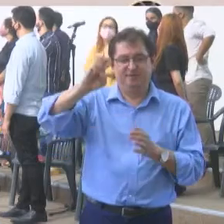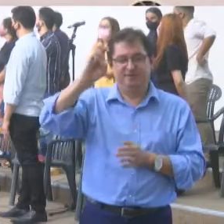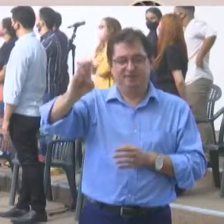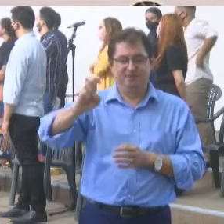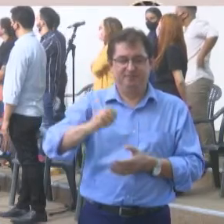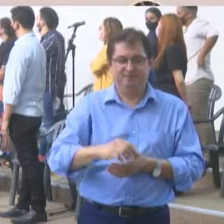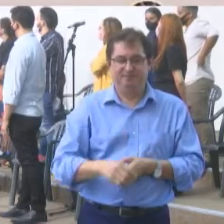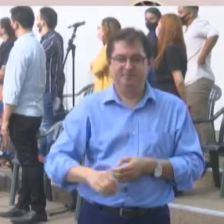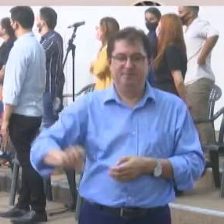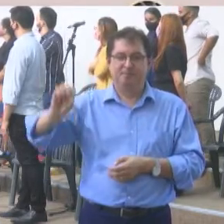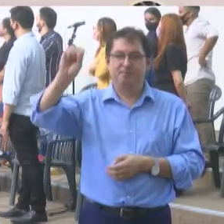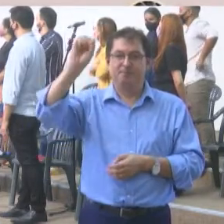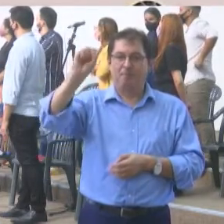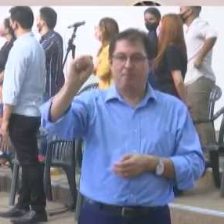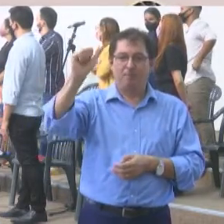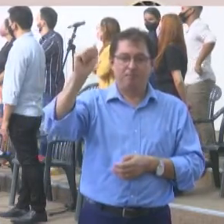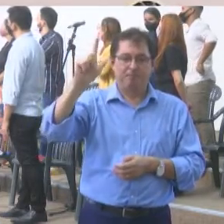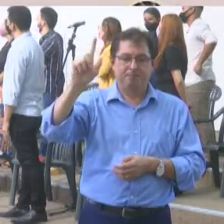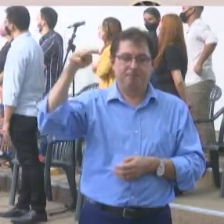aqui para mim, querido, aqui na frente, por favor.